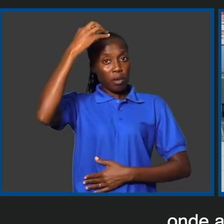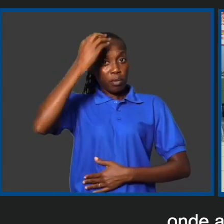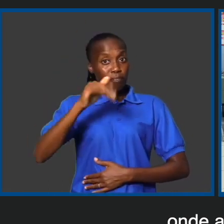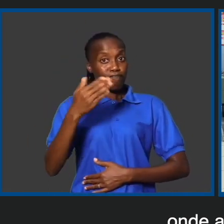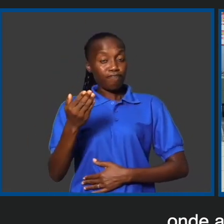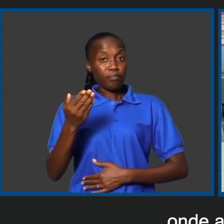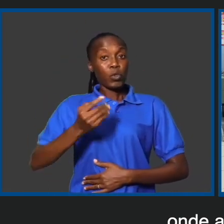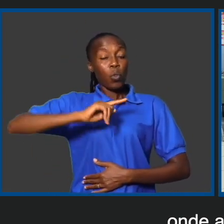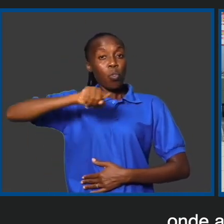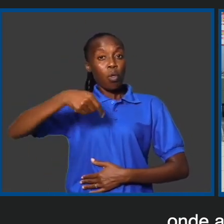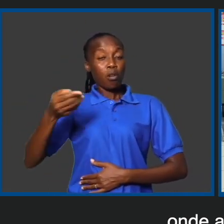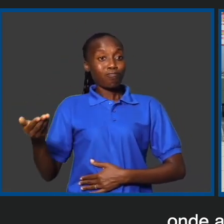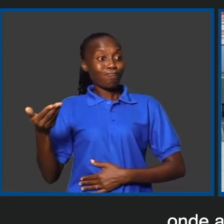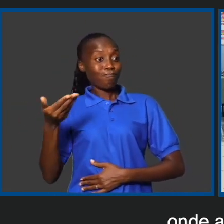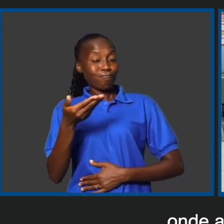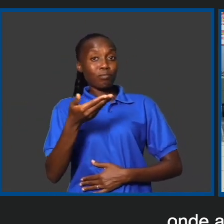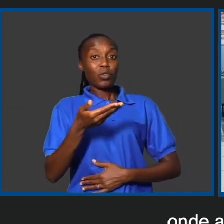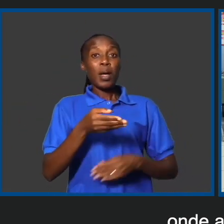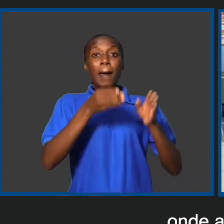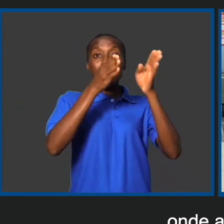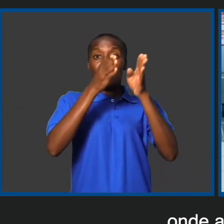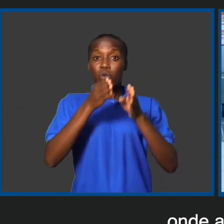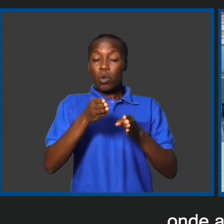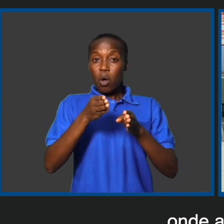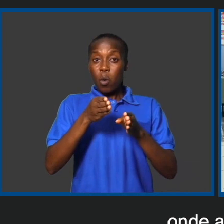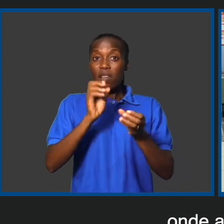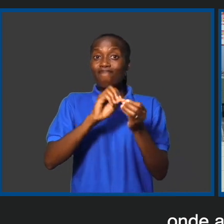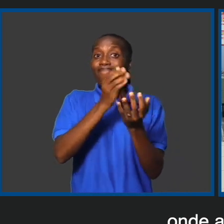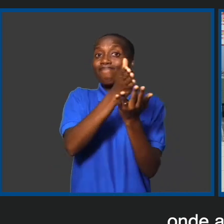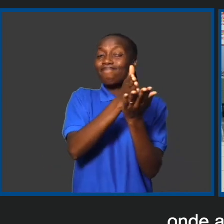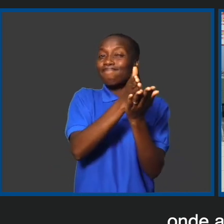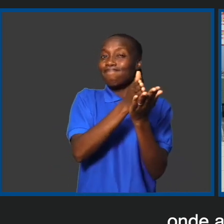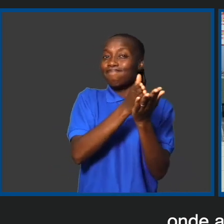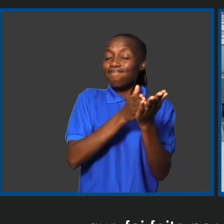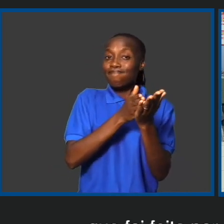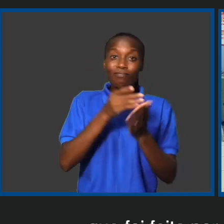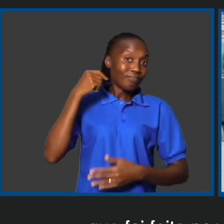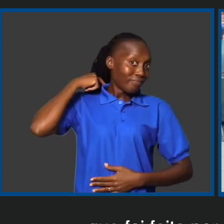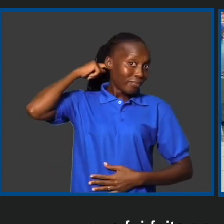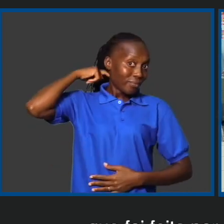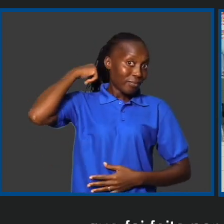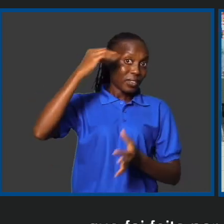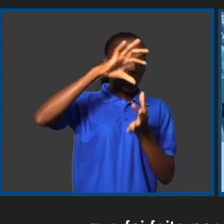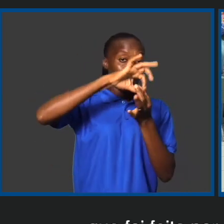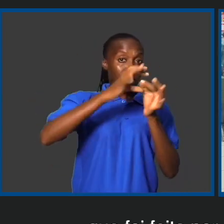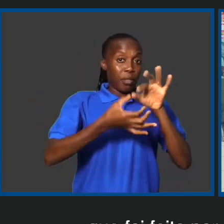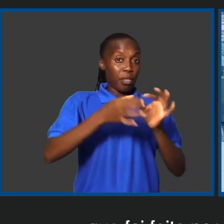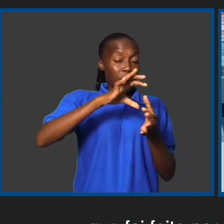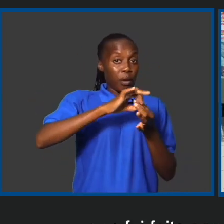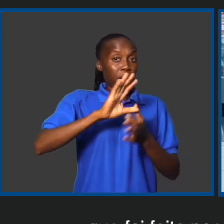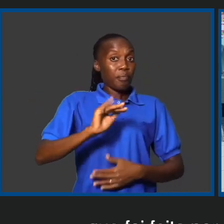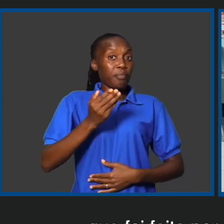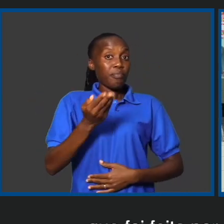acompanhamos um dos pacientes a ser feita a cirurgia da coluna vertebral, onde é